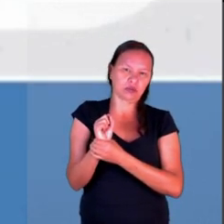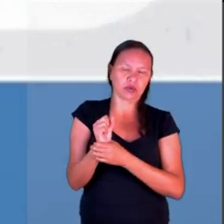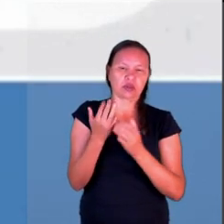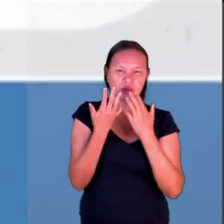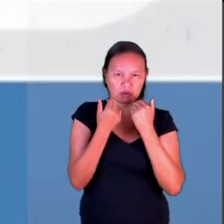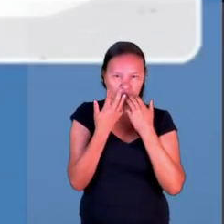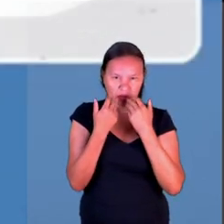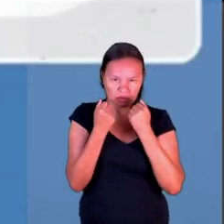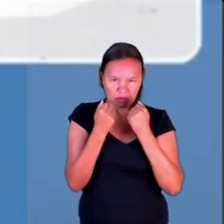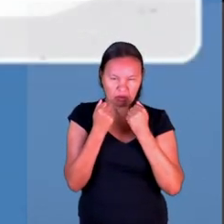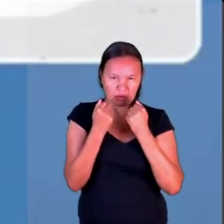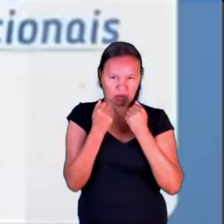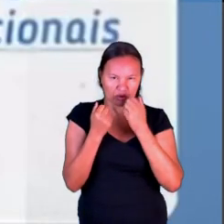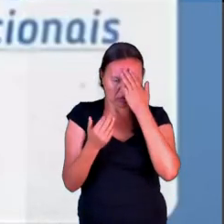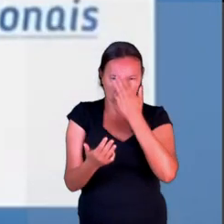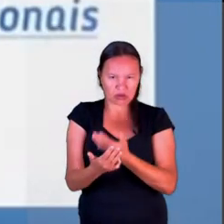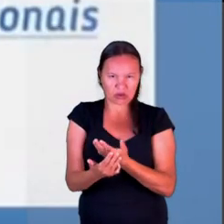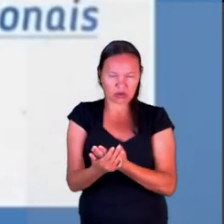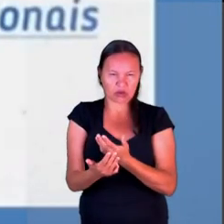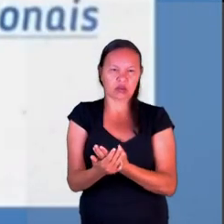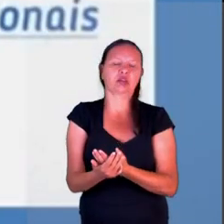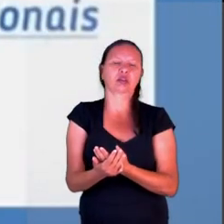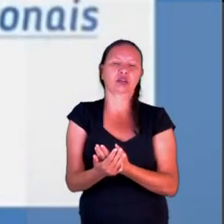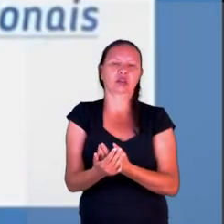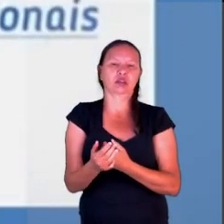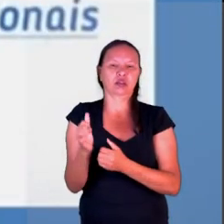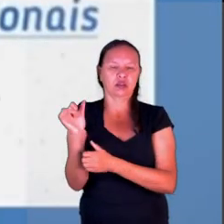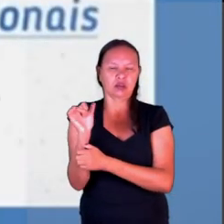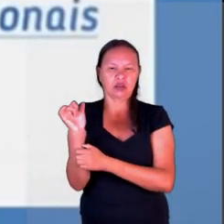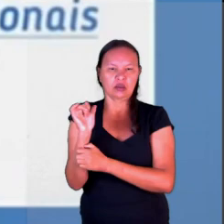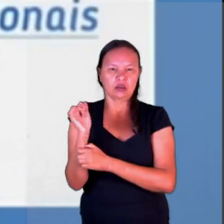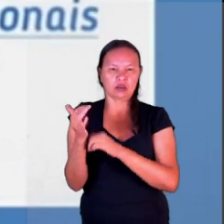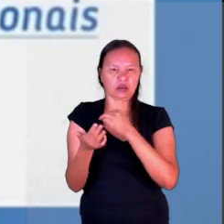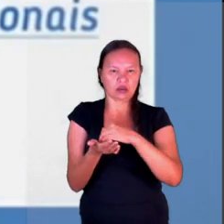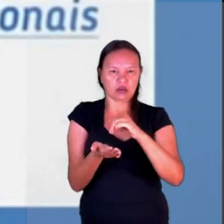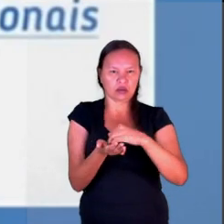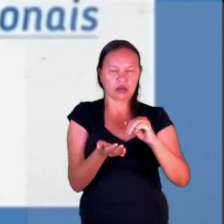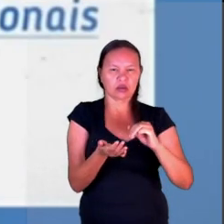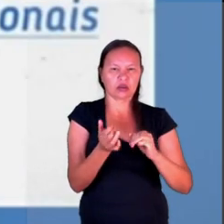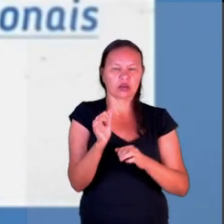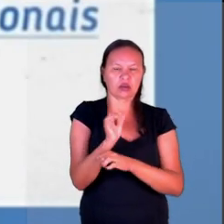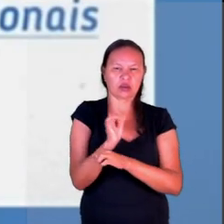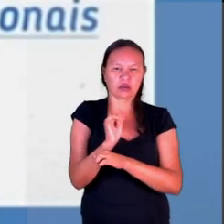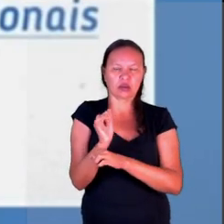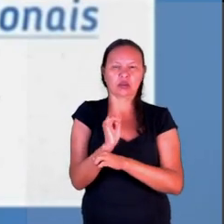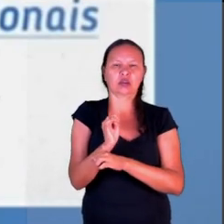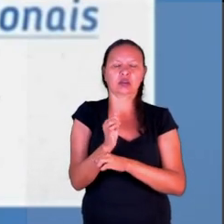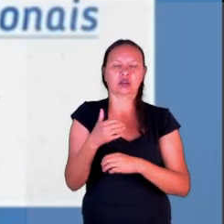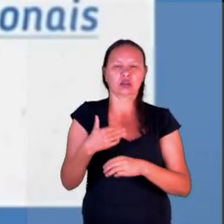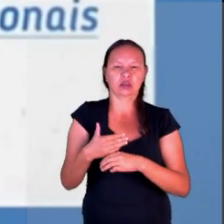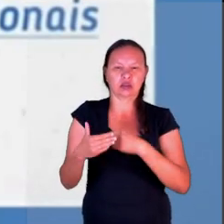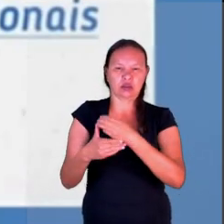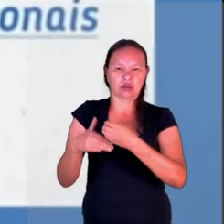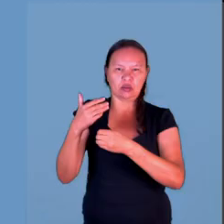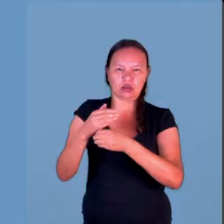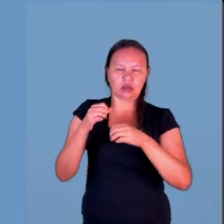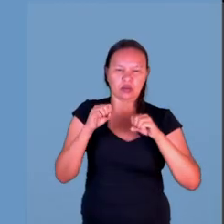de comunidades tradicionais disponível no site do Fundo Nacional de Desenvolvimento da